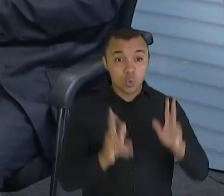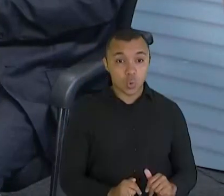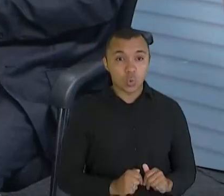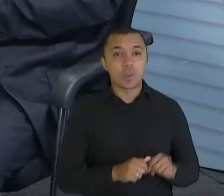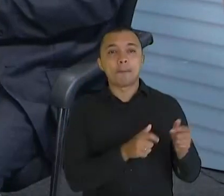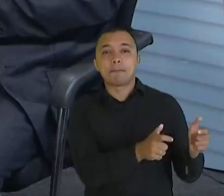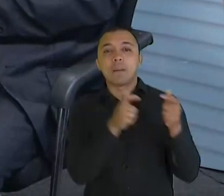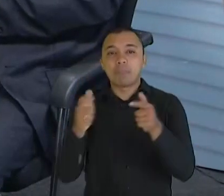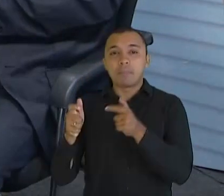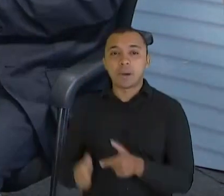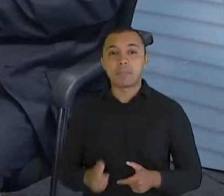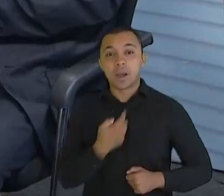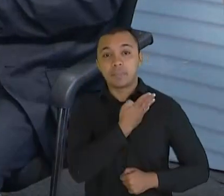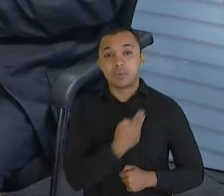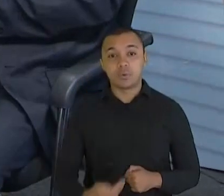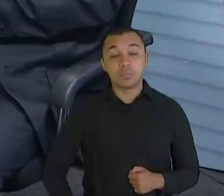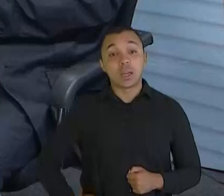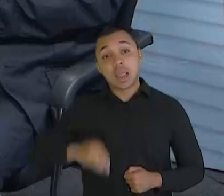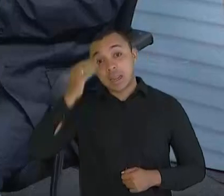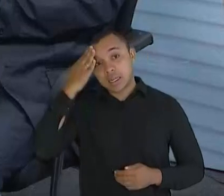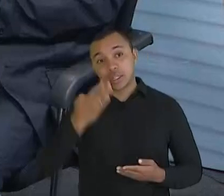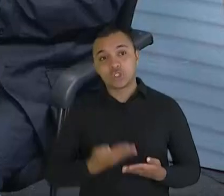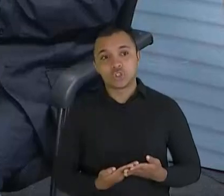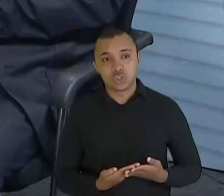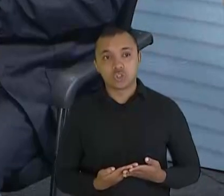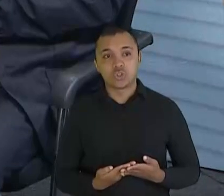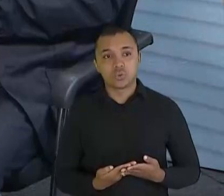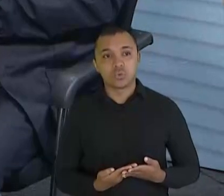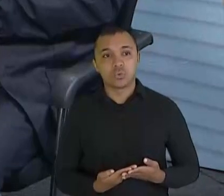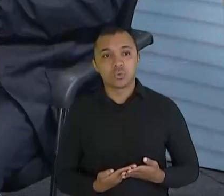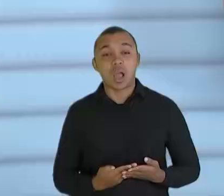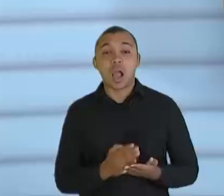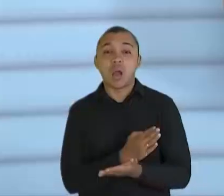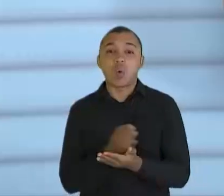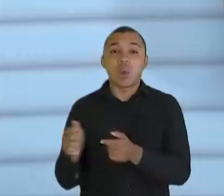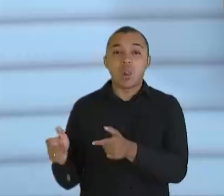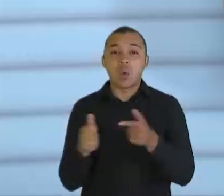equipamentos públicos. E a gente sobrepomos os assentamentos precários.